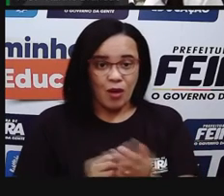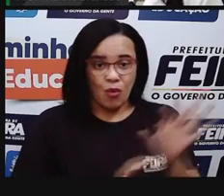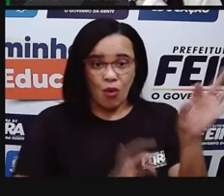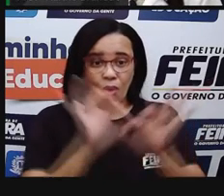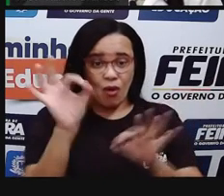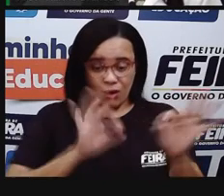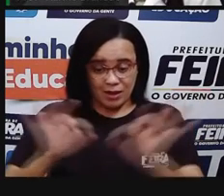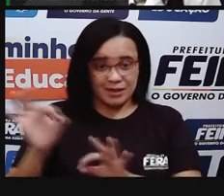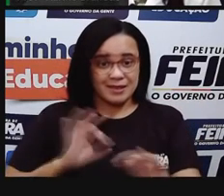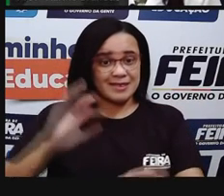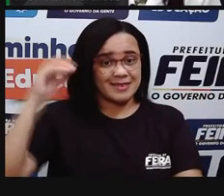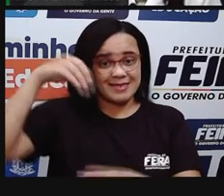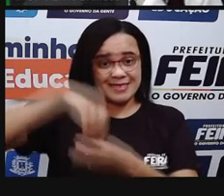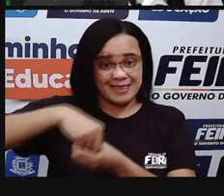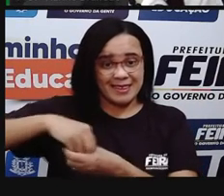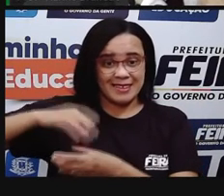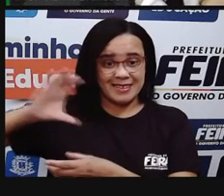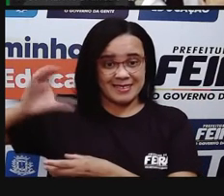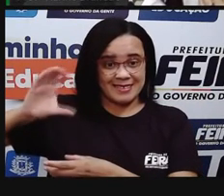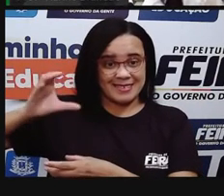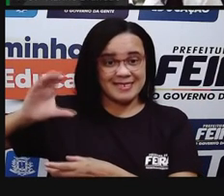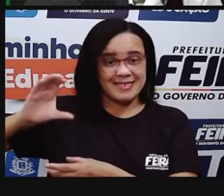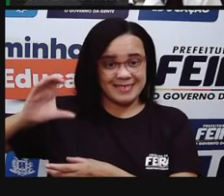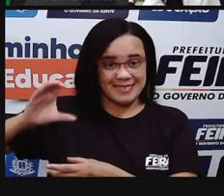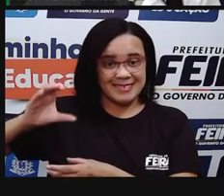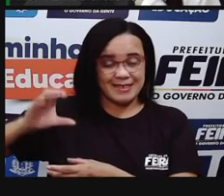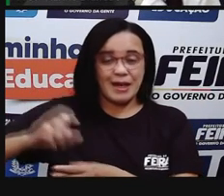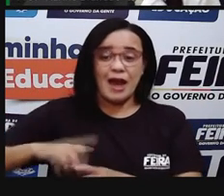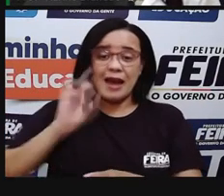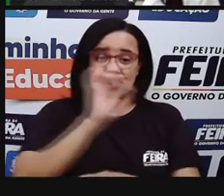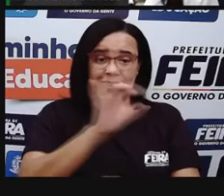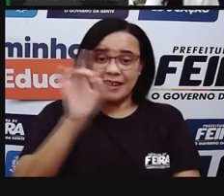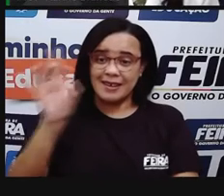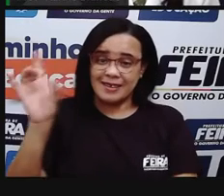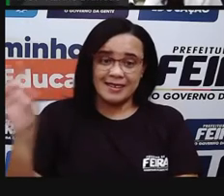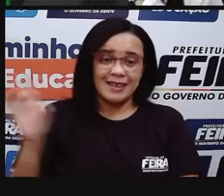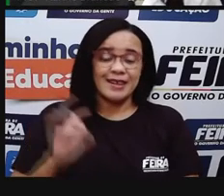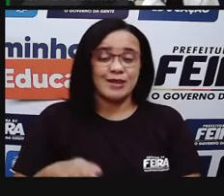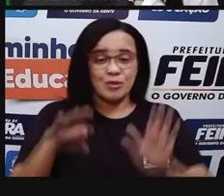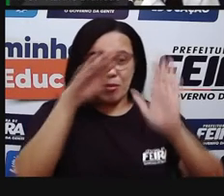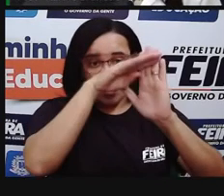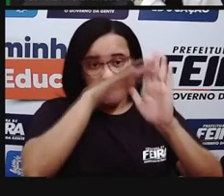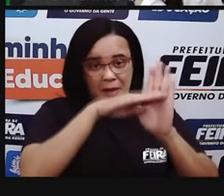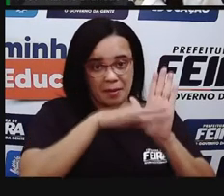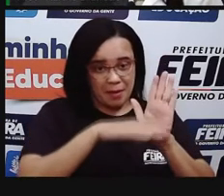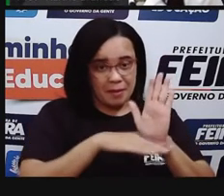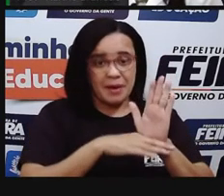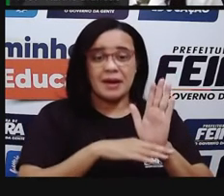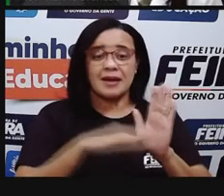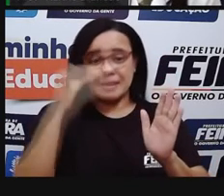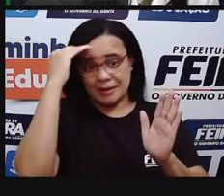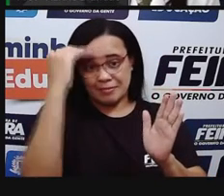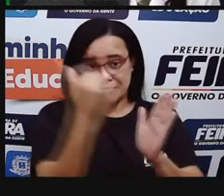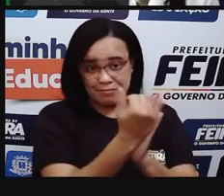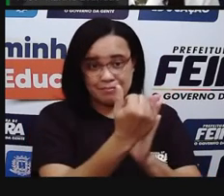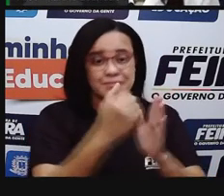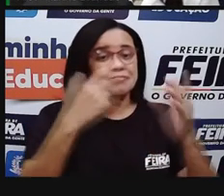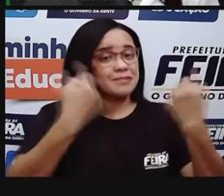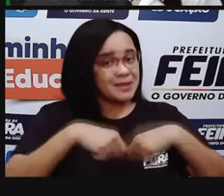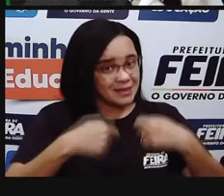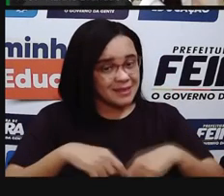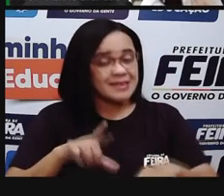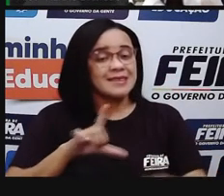desses filos a gente tem as classes, dentro dessas classes a gente tem a ordem, dentro das ordens a gente tem a